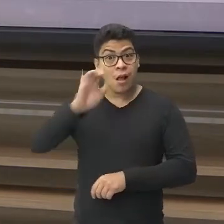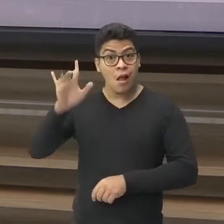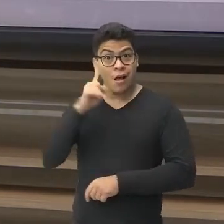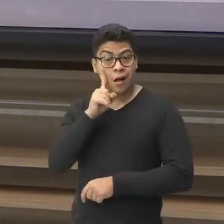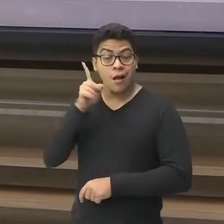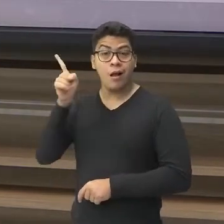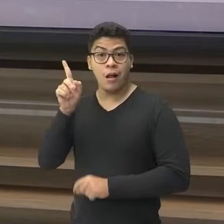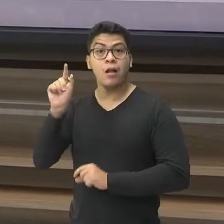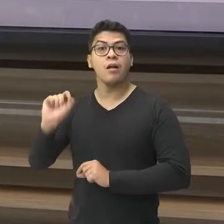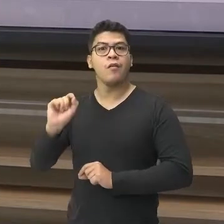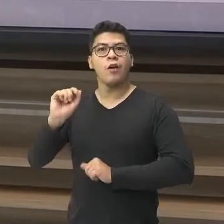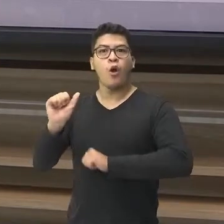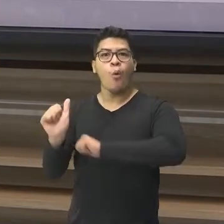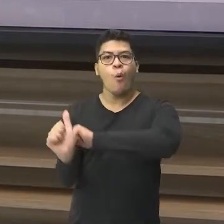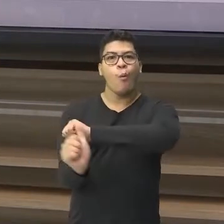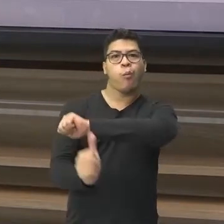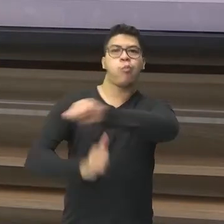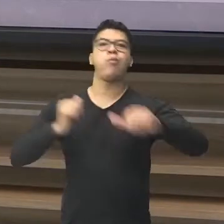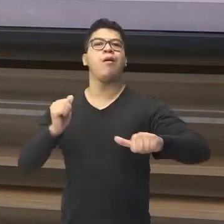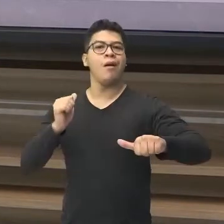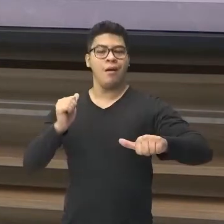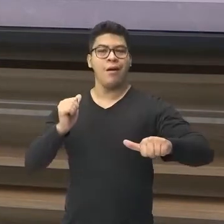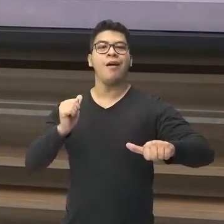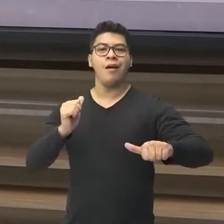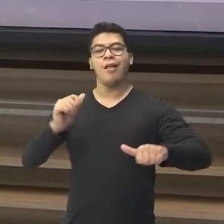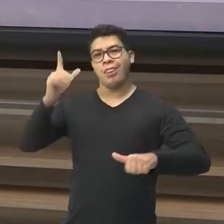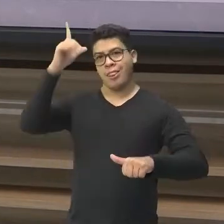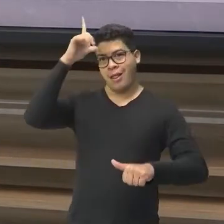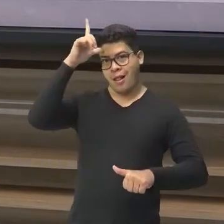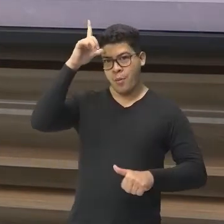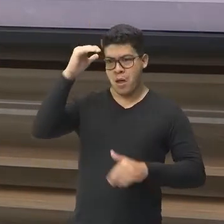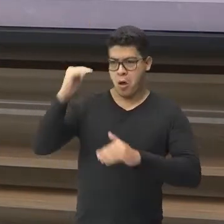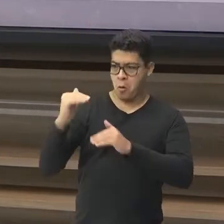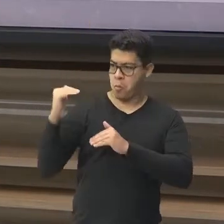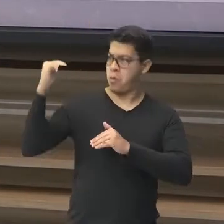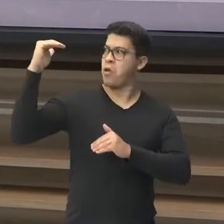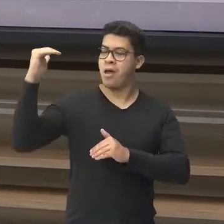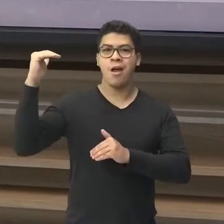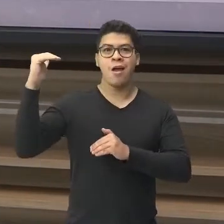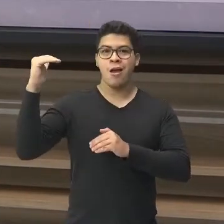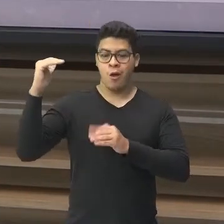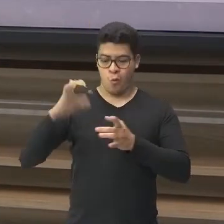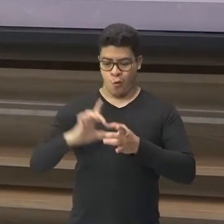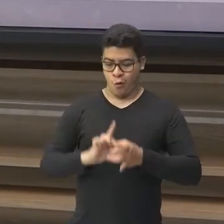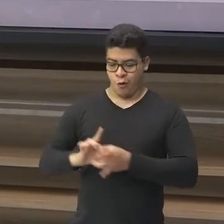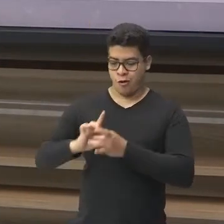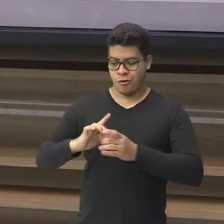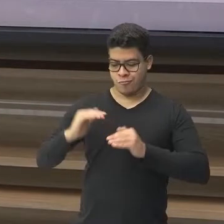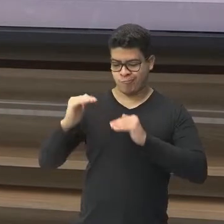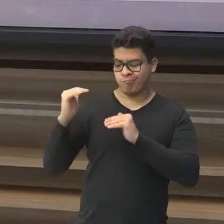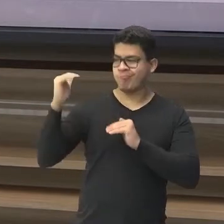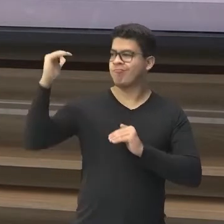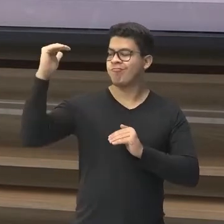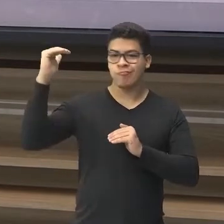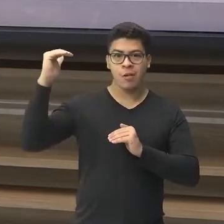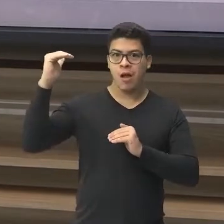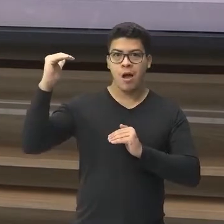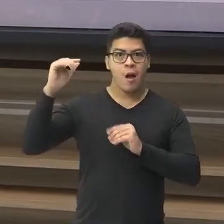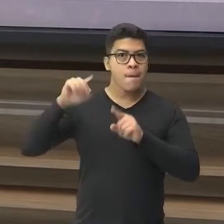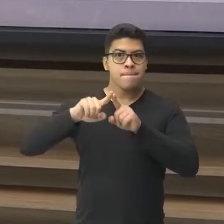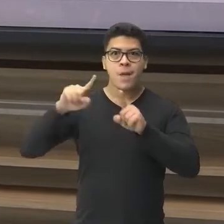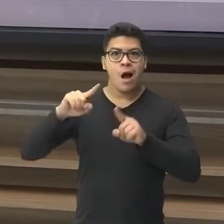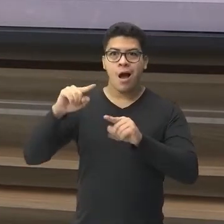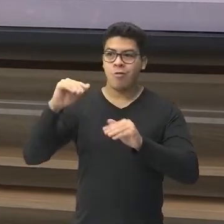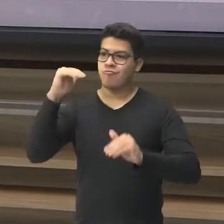começa a virar. Porque até então a Alemanha estava dominando, né? O mundo já estava esperando uma vitória